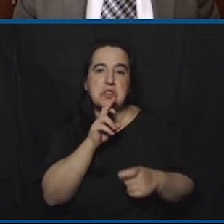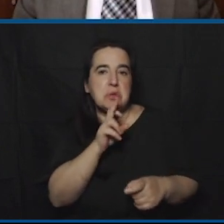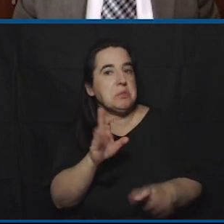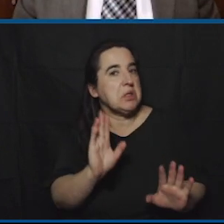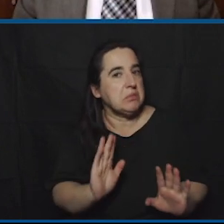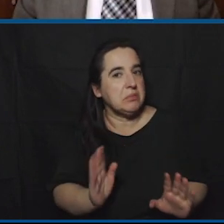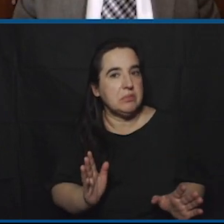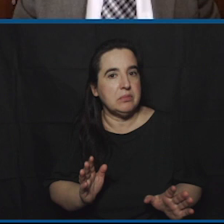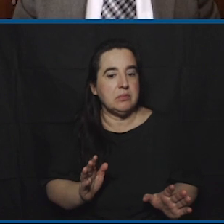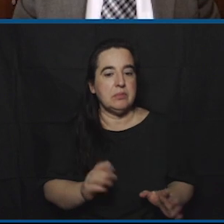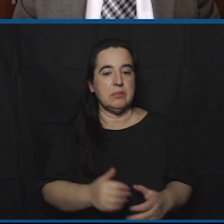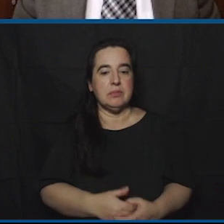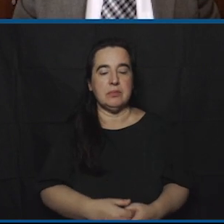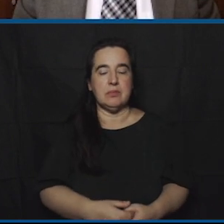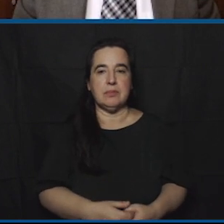início.